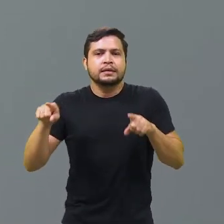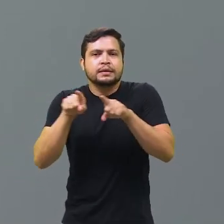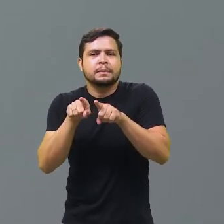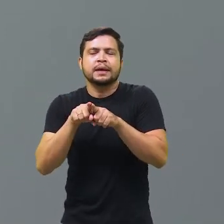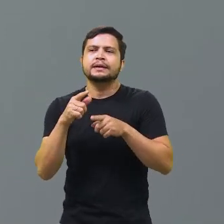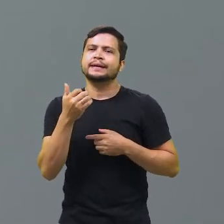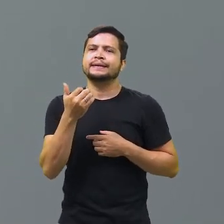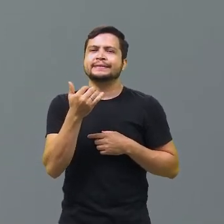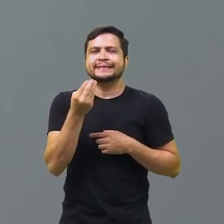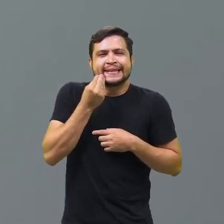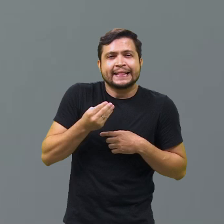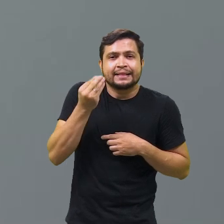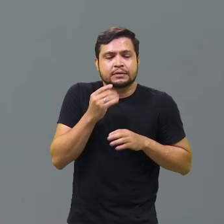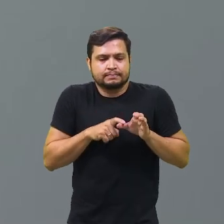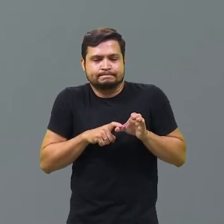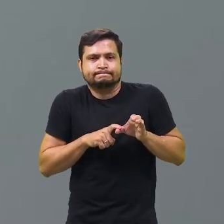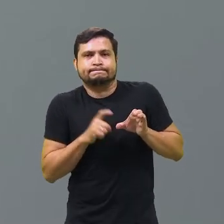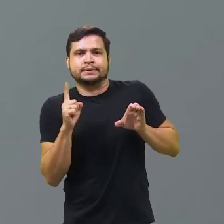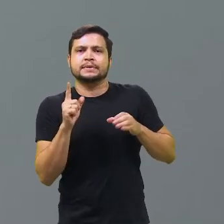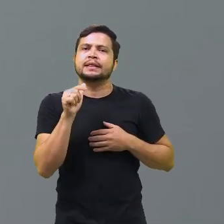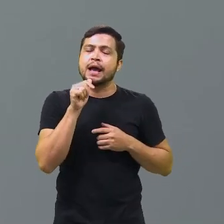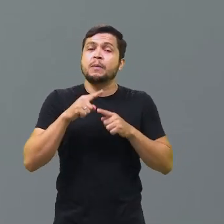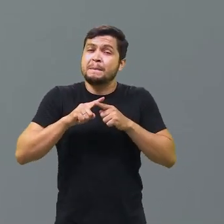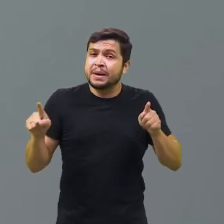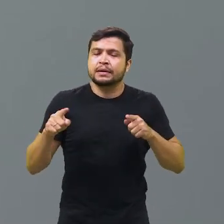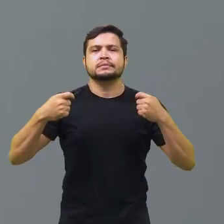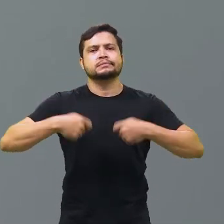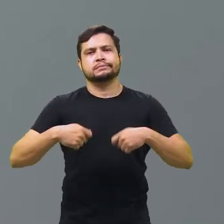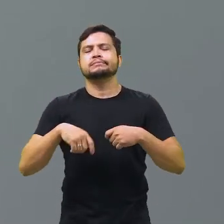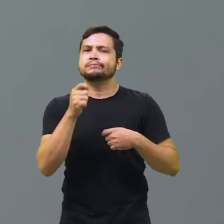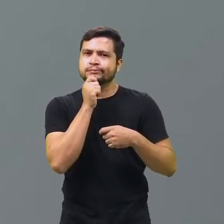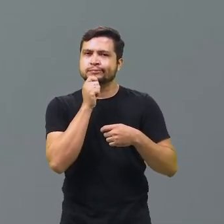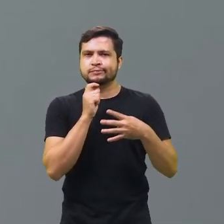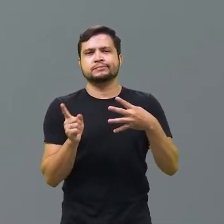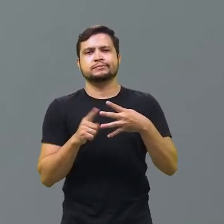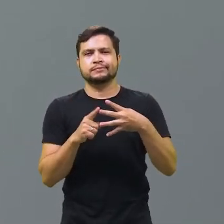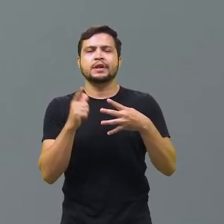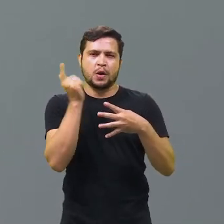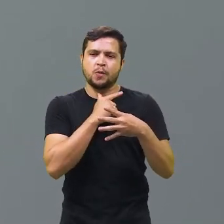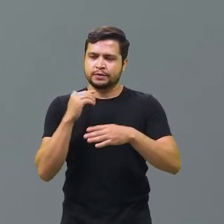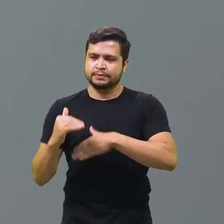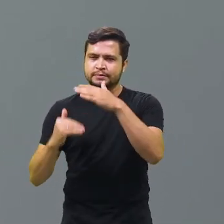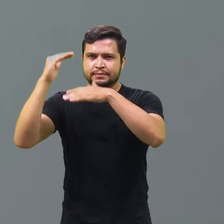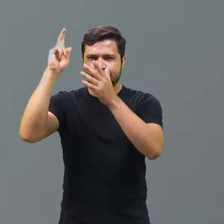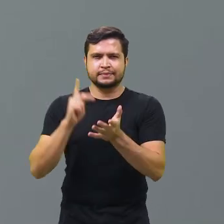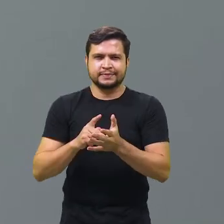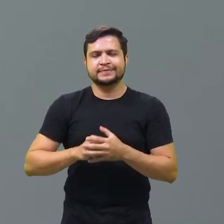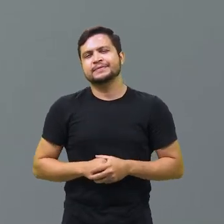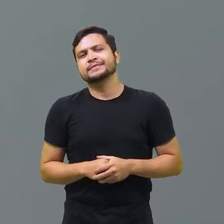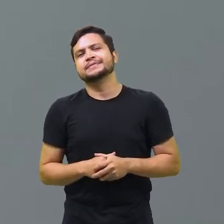tentando trazer uma independência da água, né? Mas ainda assim elas dependem muito de água para o seu processo